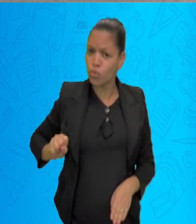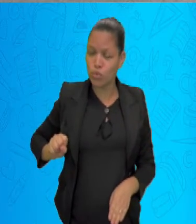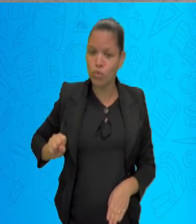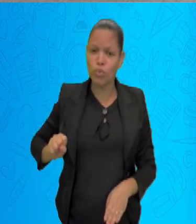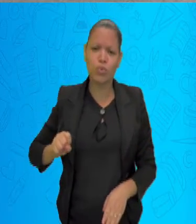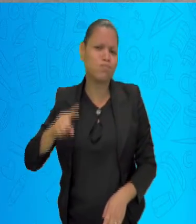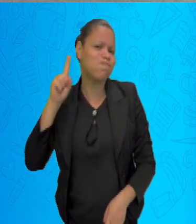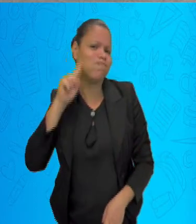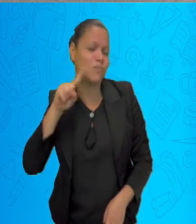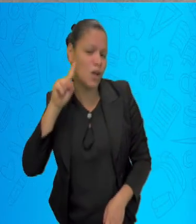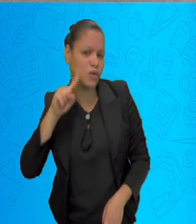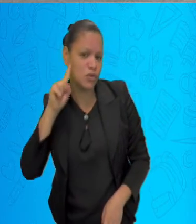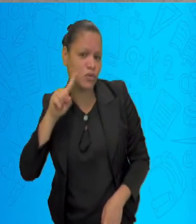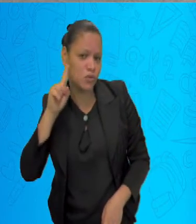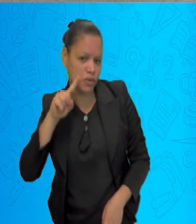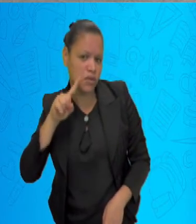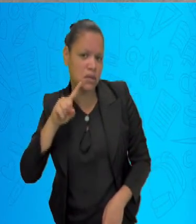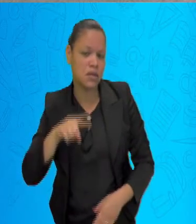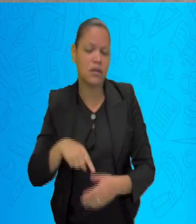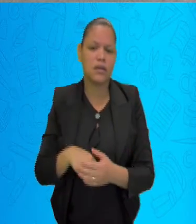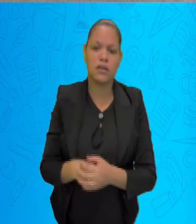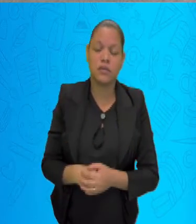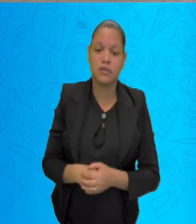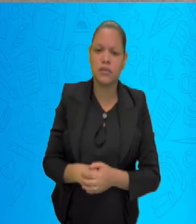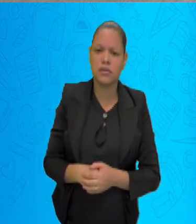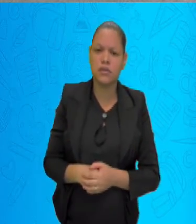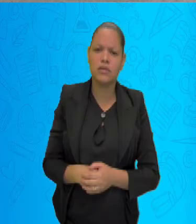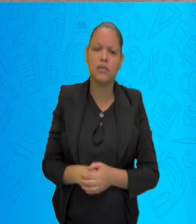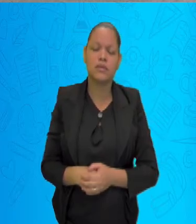a proposta pan-americana,